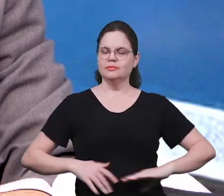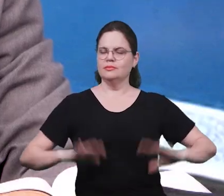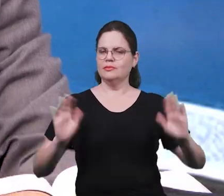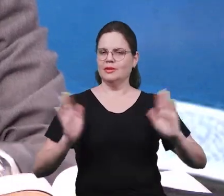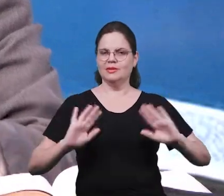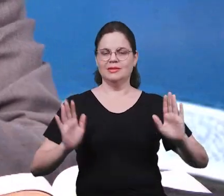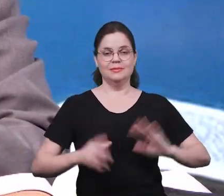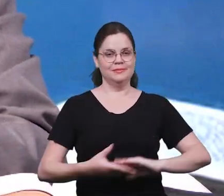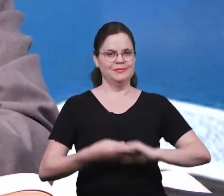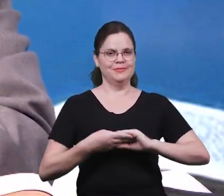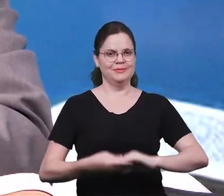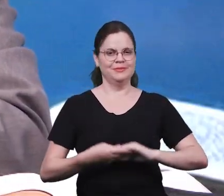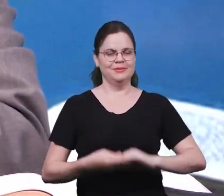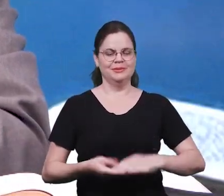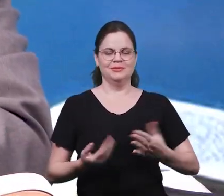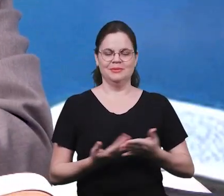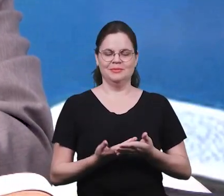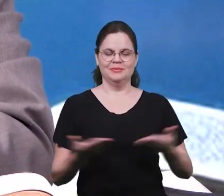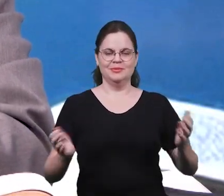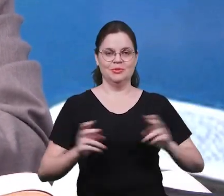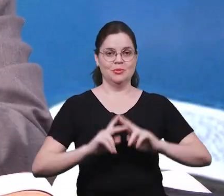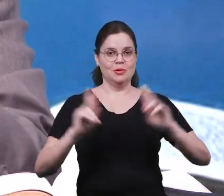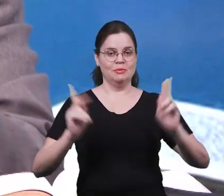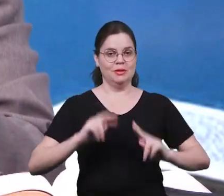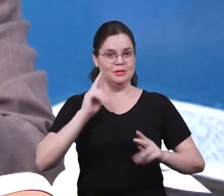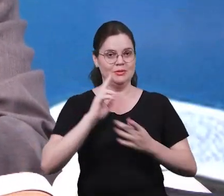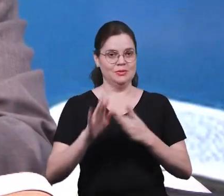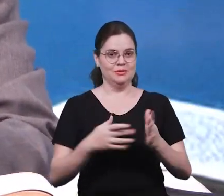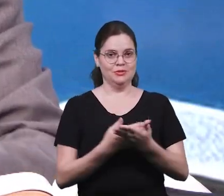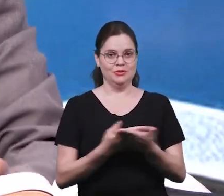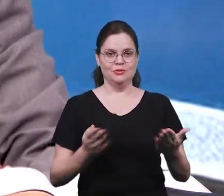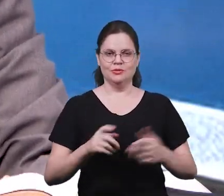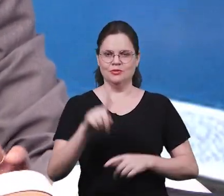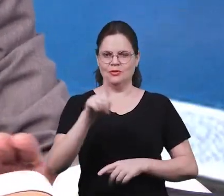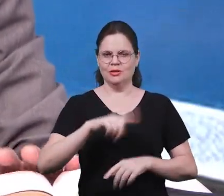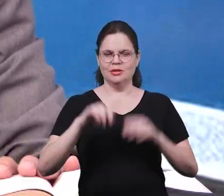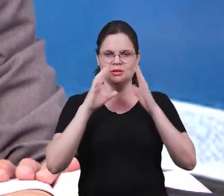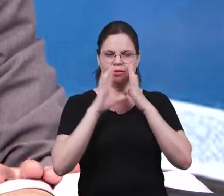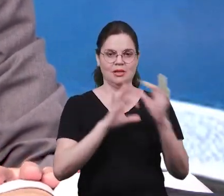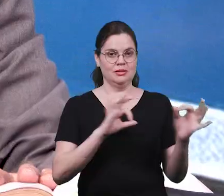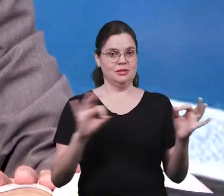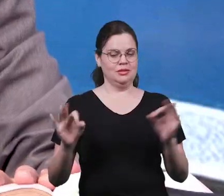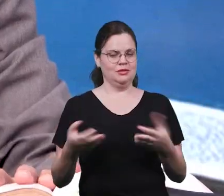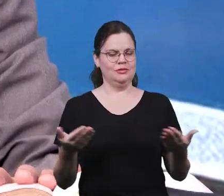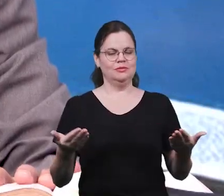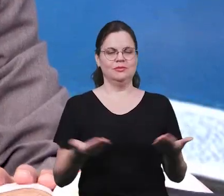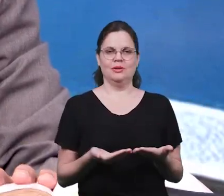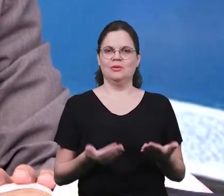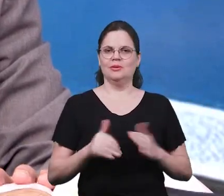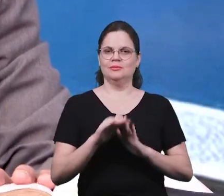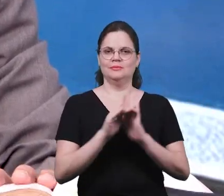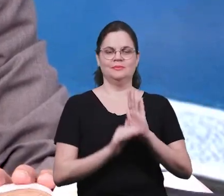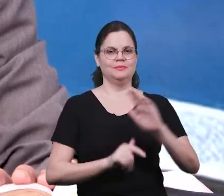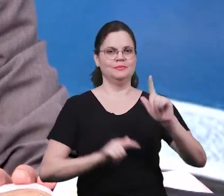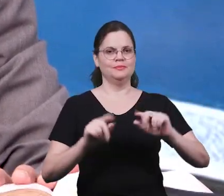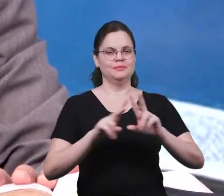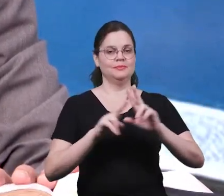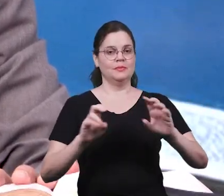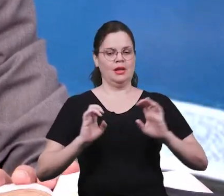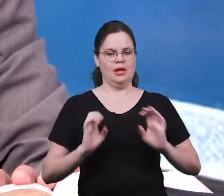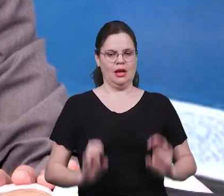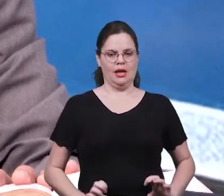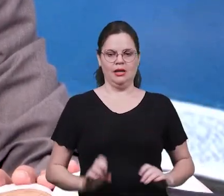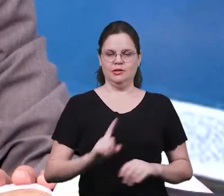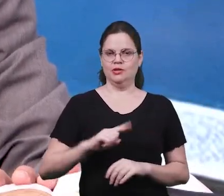eu quero saudar a todos com a paz do Senhor, a você que está participando conosco mais uma vez do programa A Ética na Vida